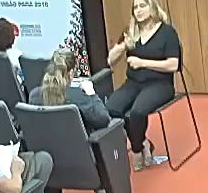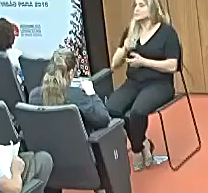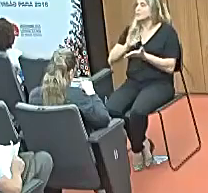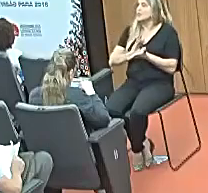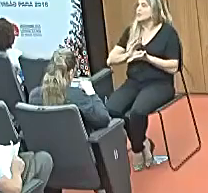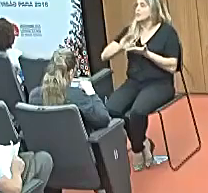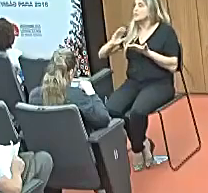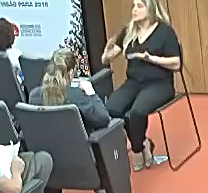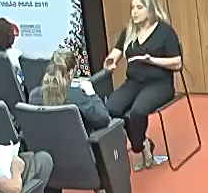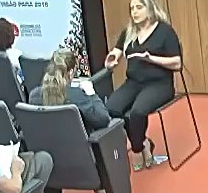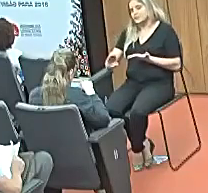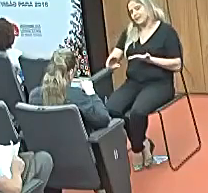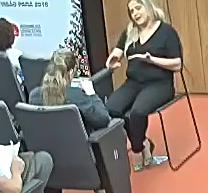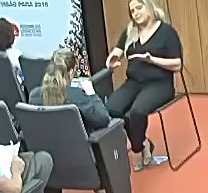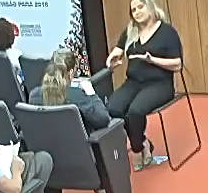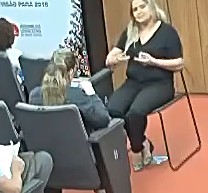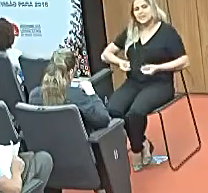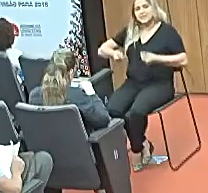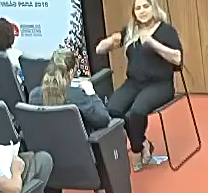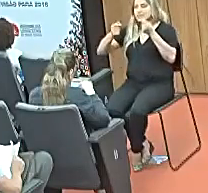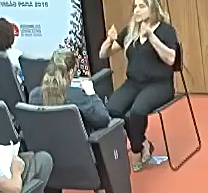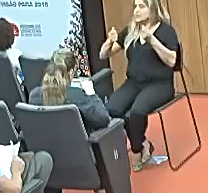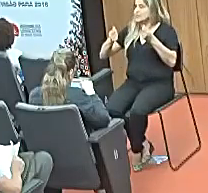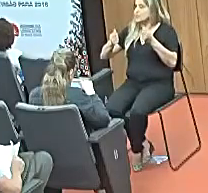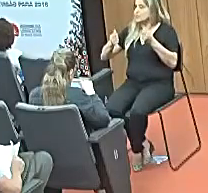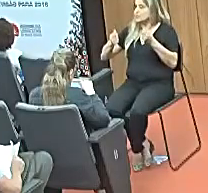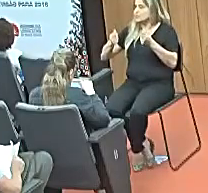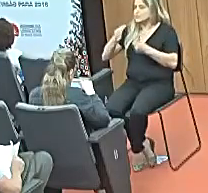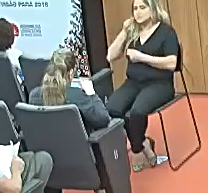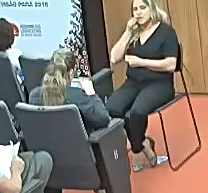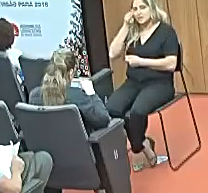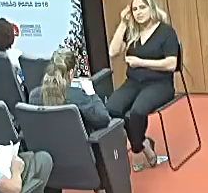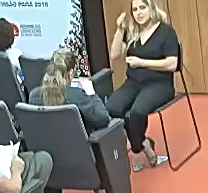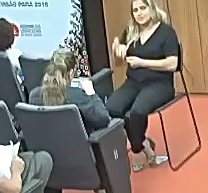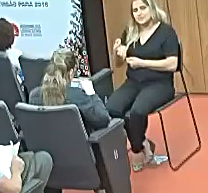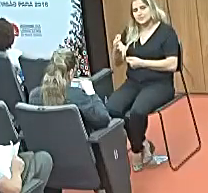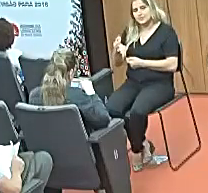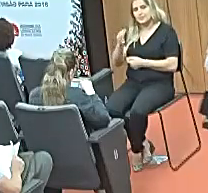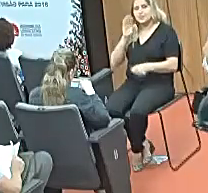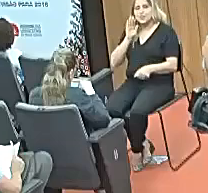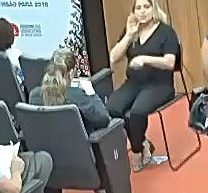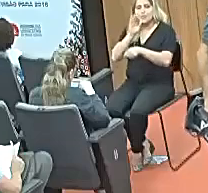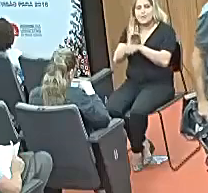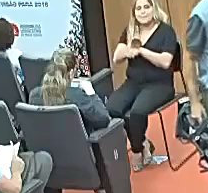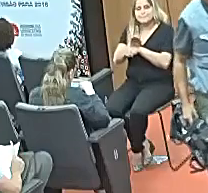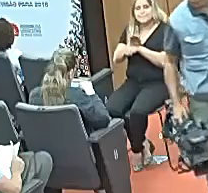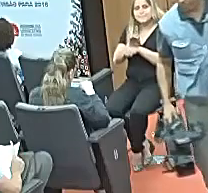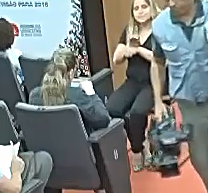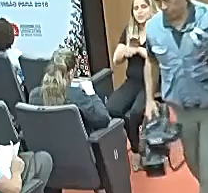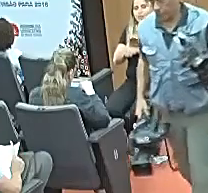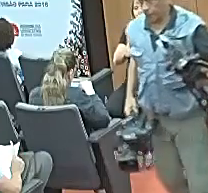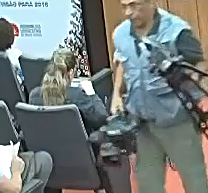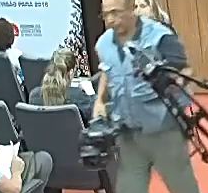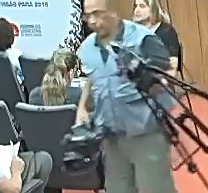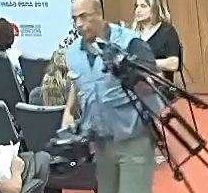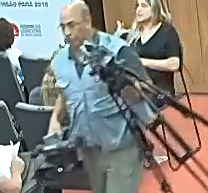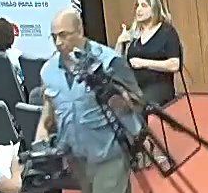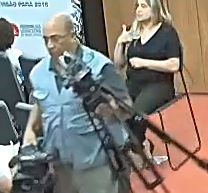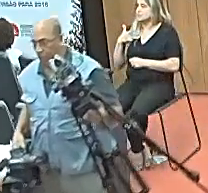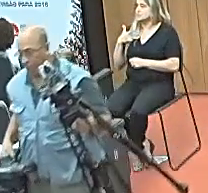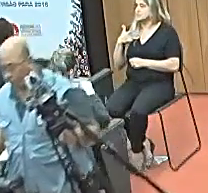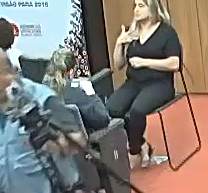nação 4158 a tensão alta complexidade visando ao apoio às instituições filantrópicas saúde